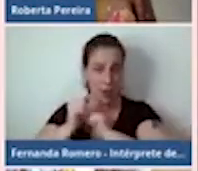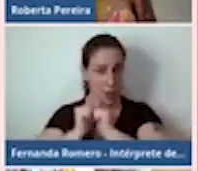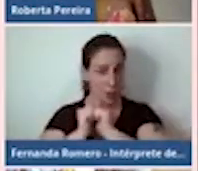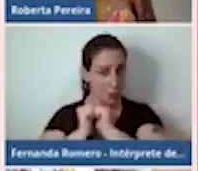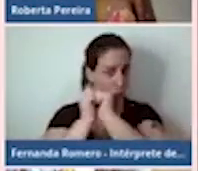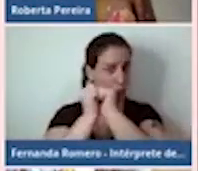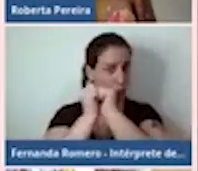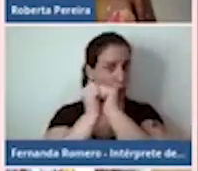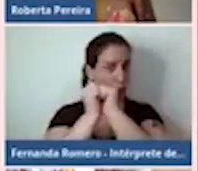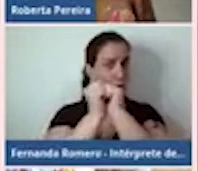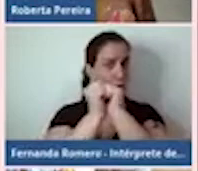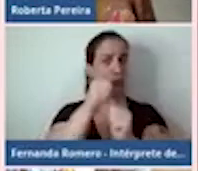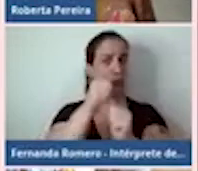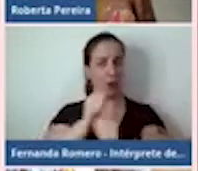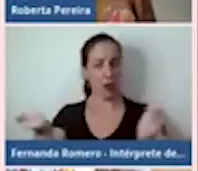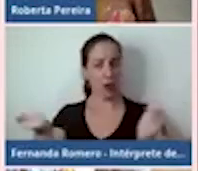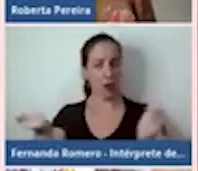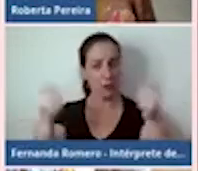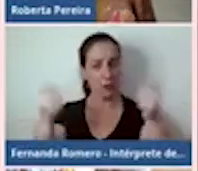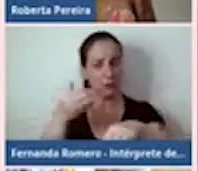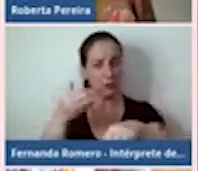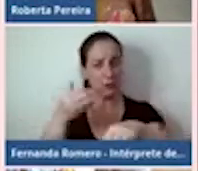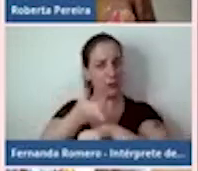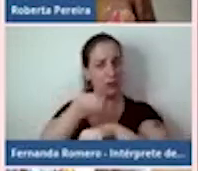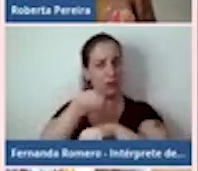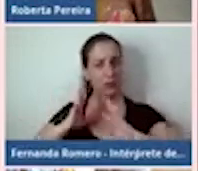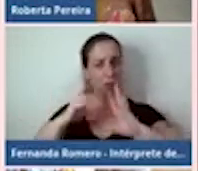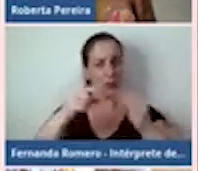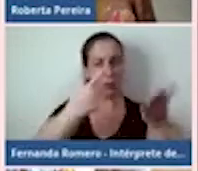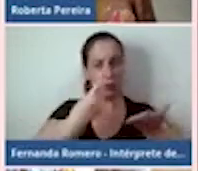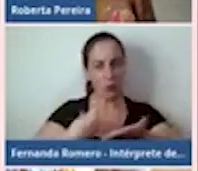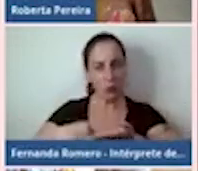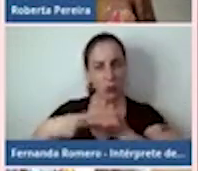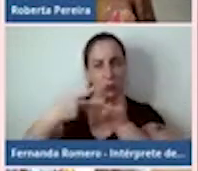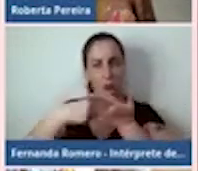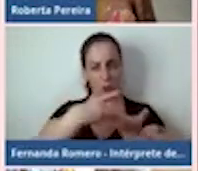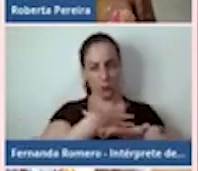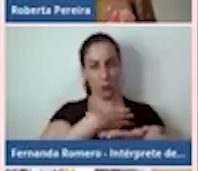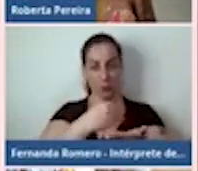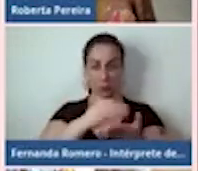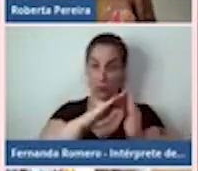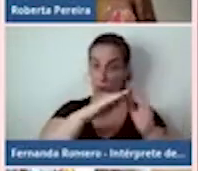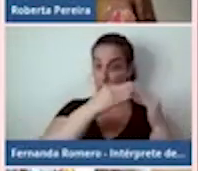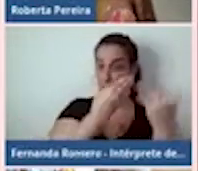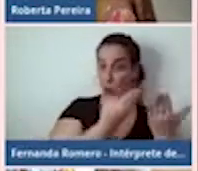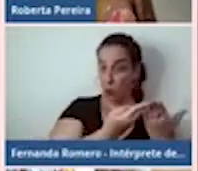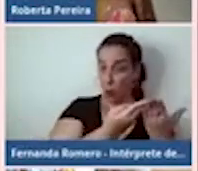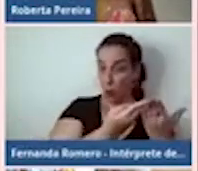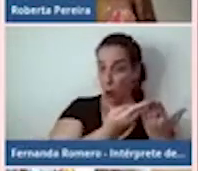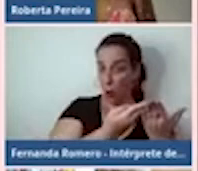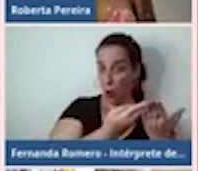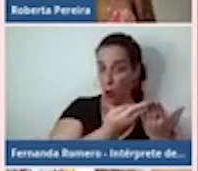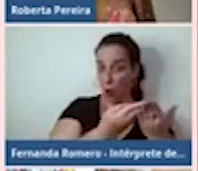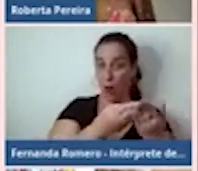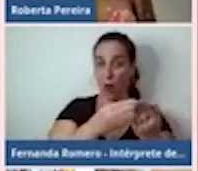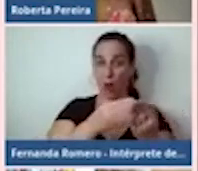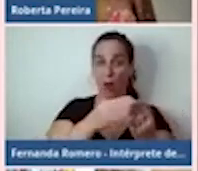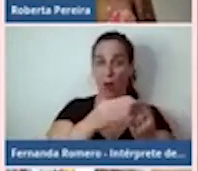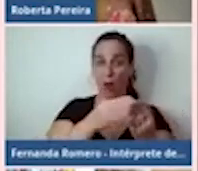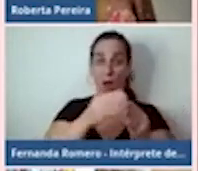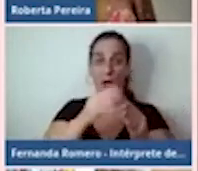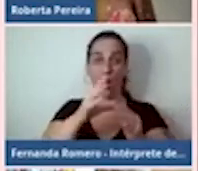possam participar dos compromissos dos seus filhos, seja na escola, seja compromissos médicos.